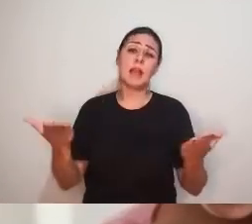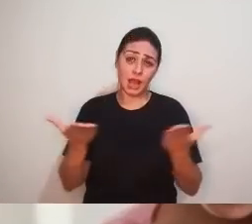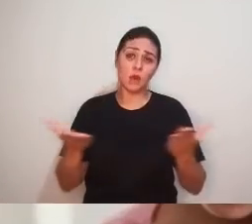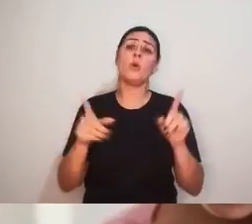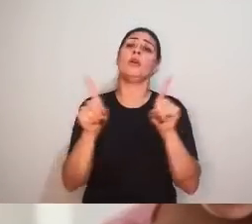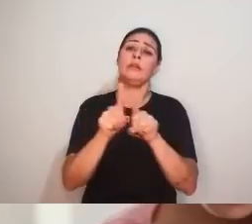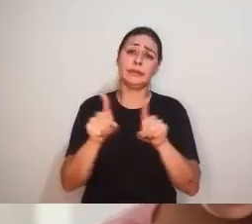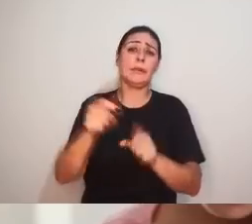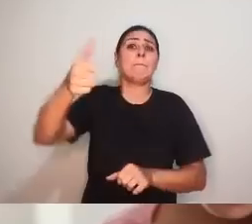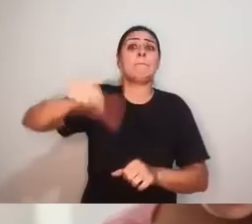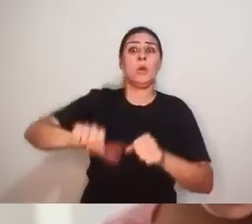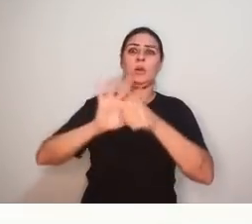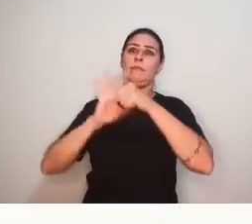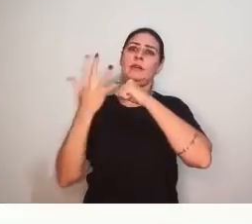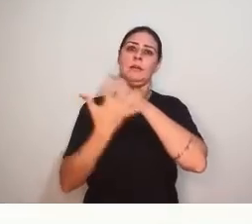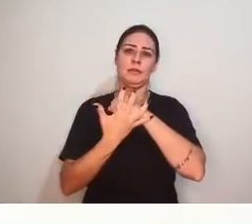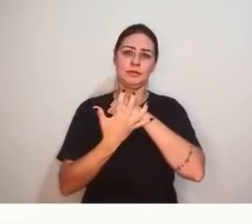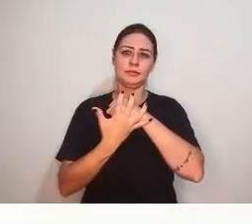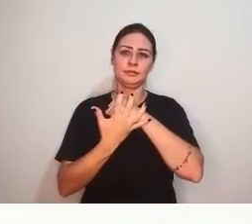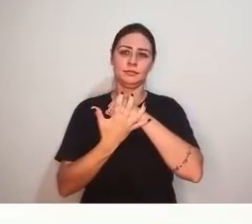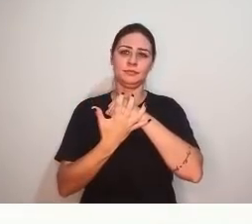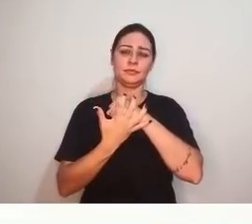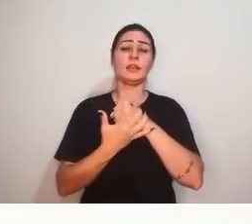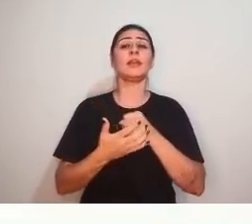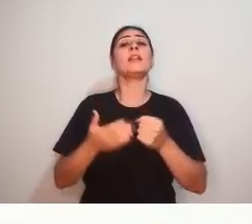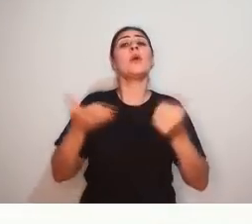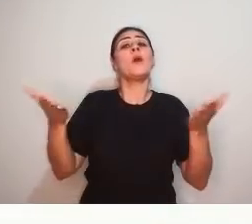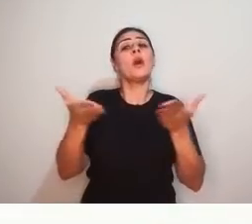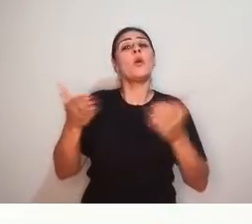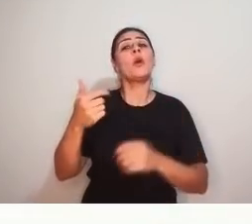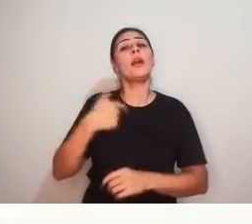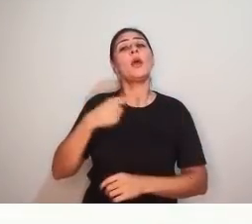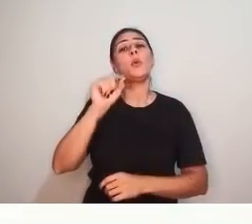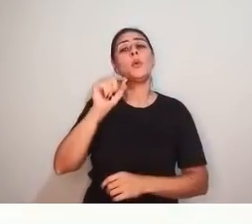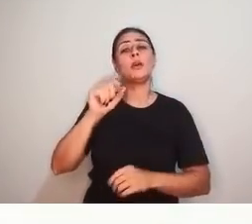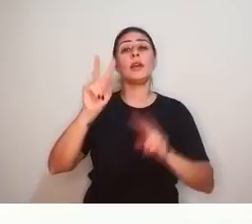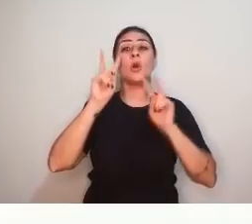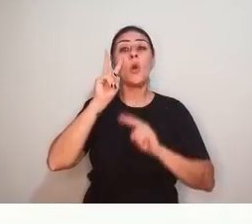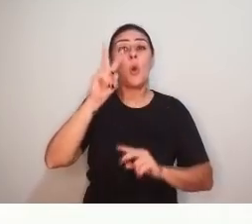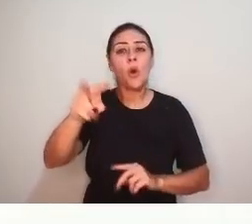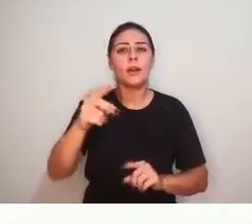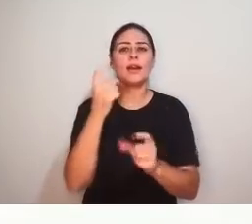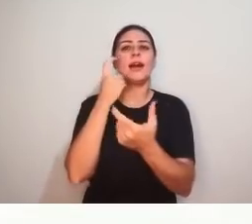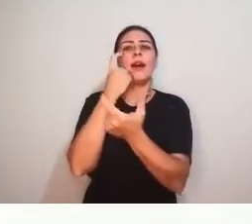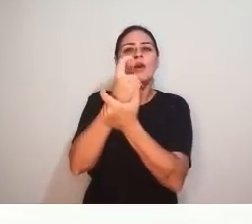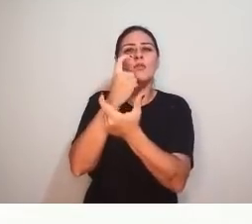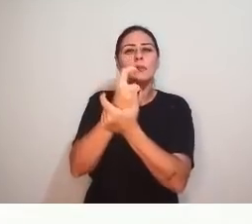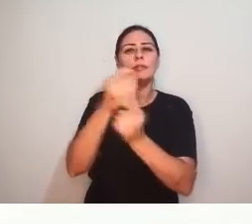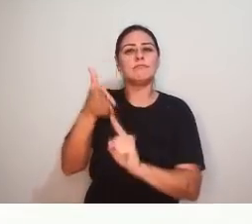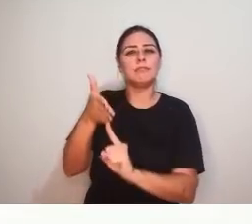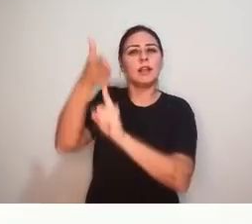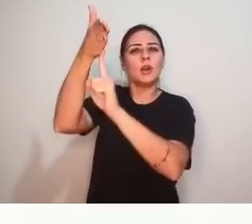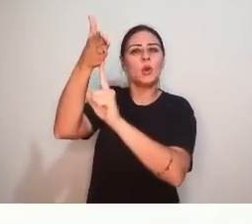complexas que a gente está vivendo, e agora mais do que nunca com a pandemia. E aí eu chamo a atenção para o componente importante, a